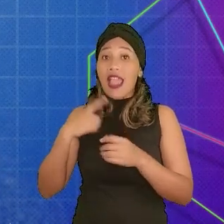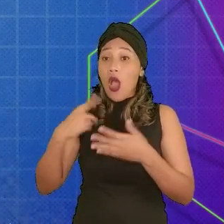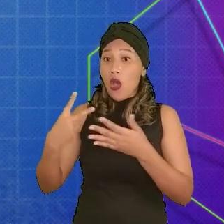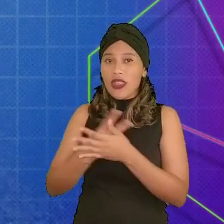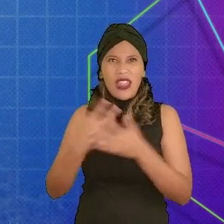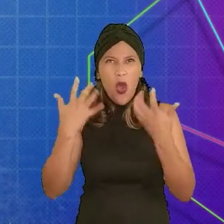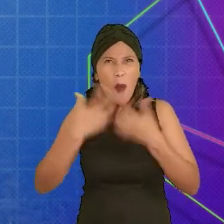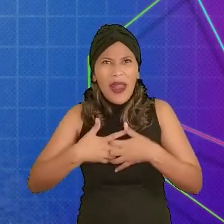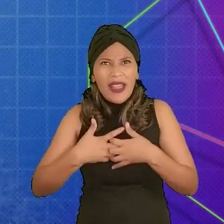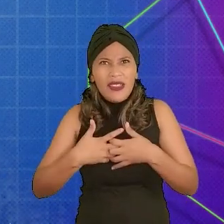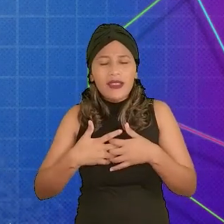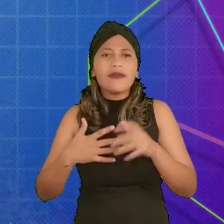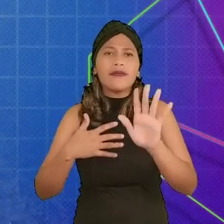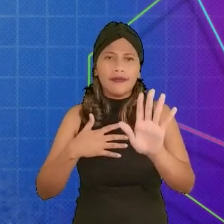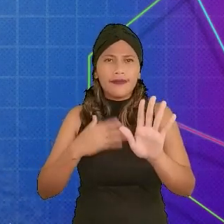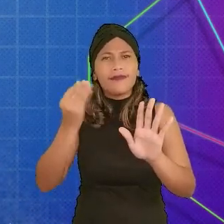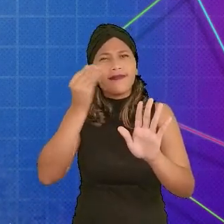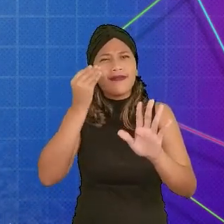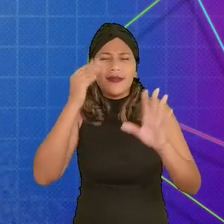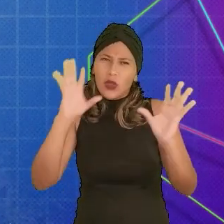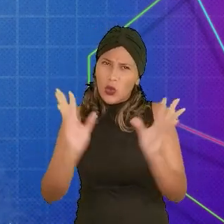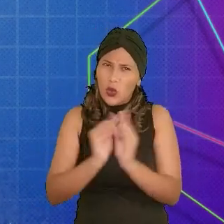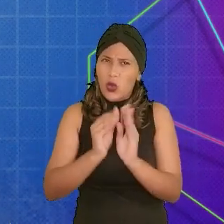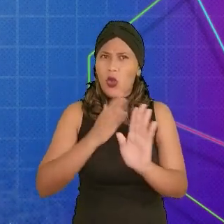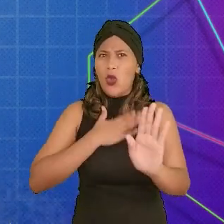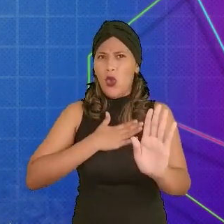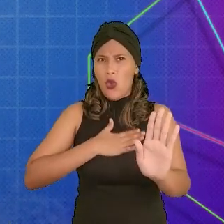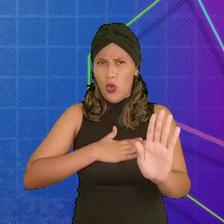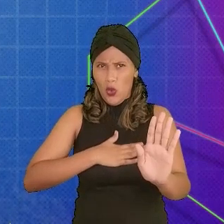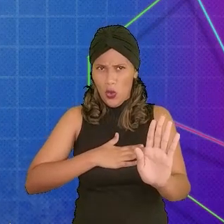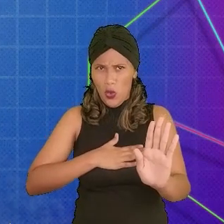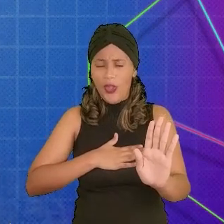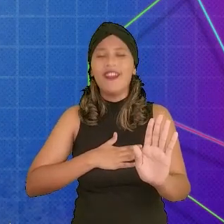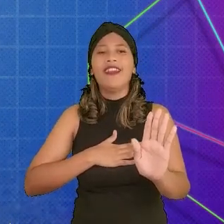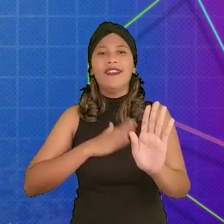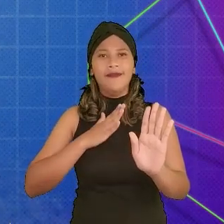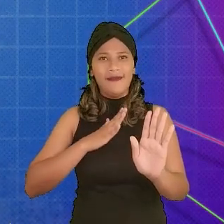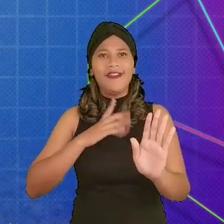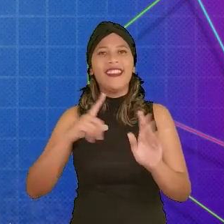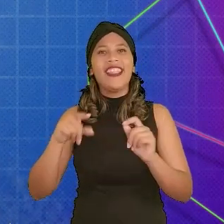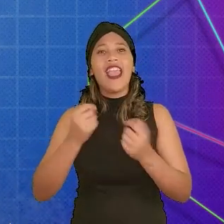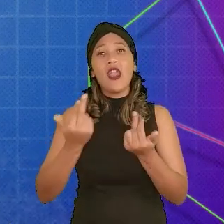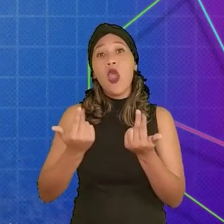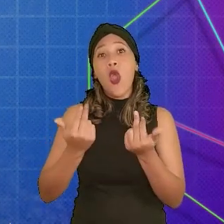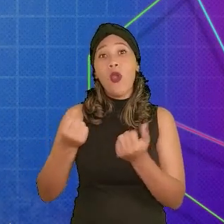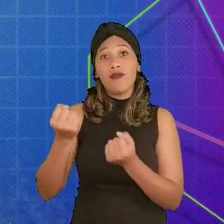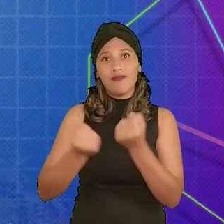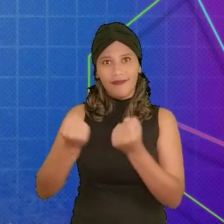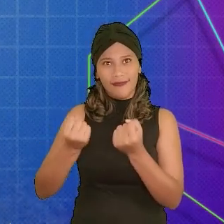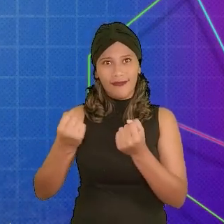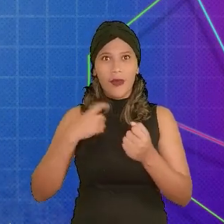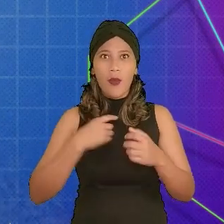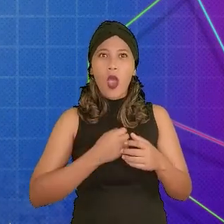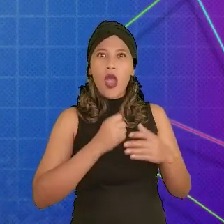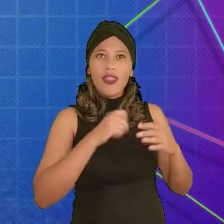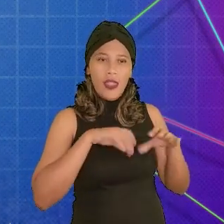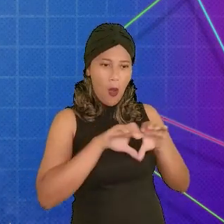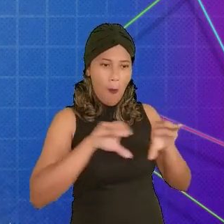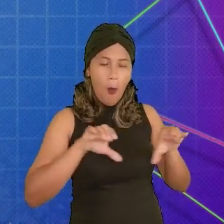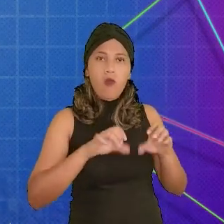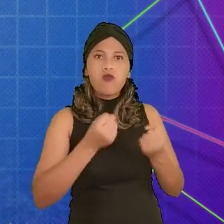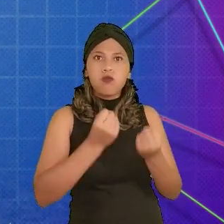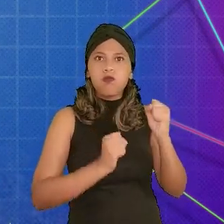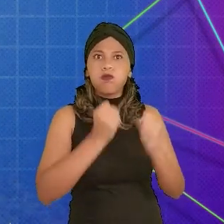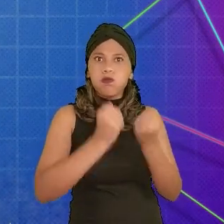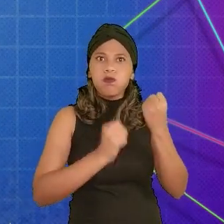eletrônicos. Está complexo? Vamos tentar simplificar. O motor do jogo, ou Game Engine, é um programa de computador onde se